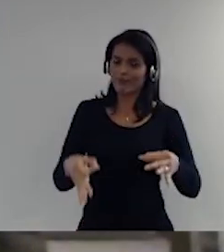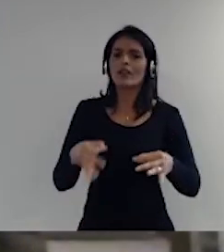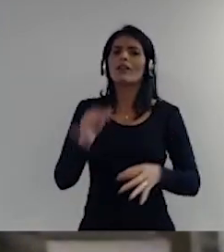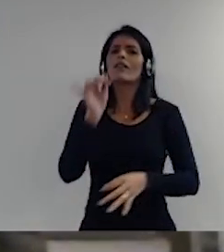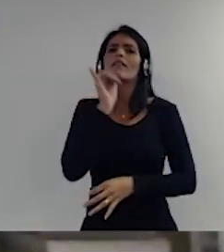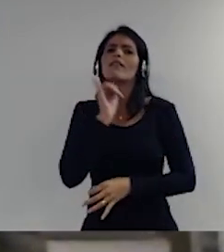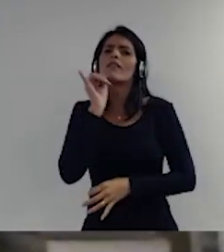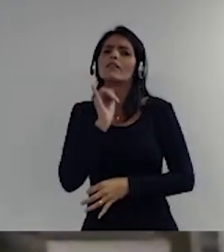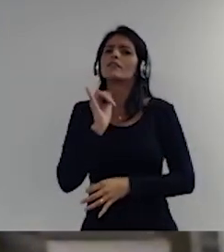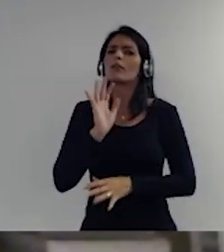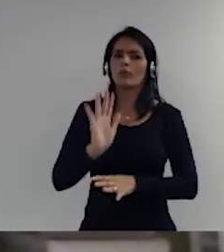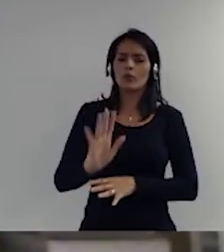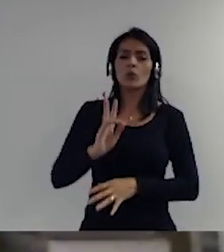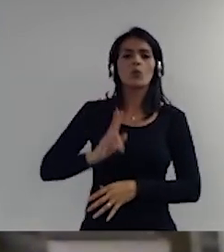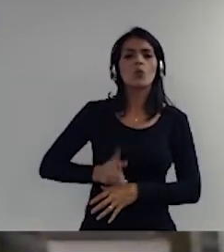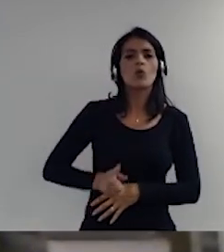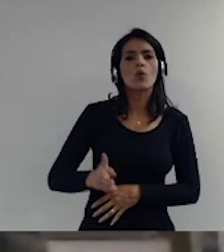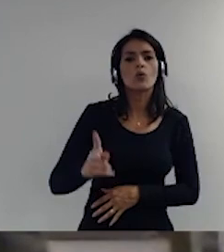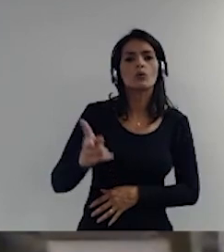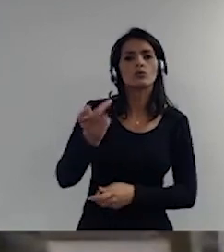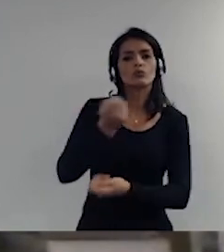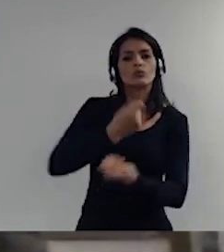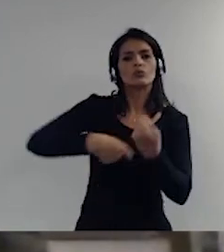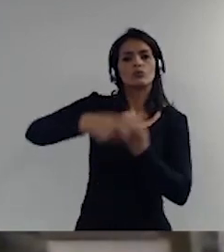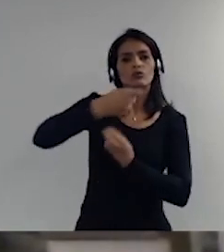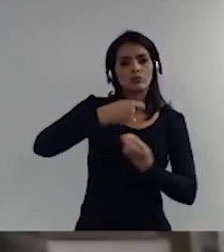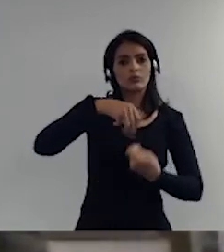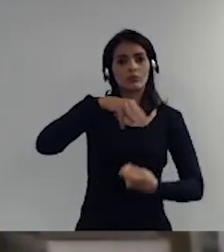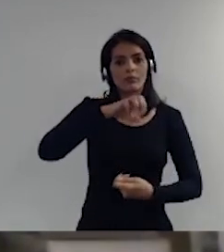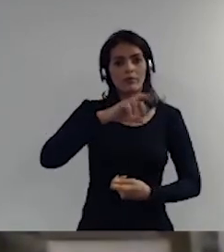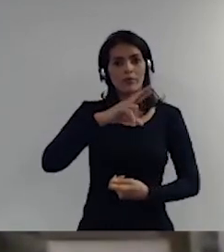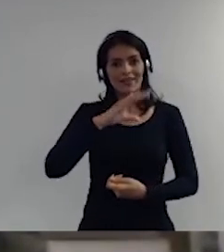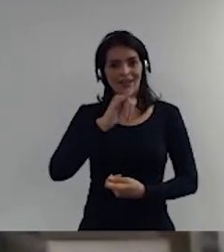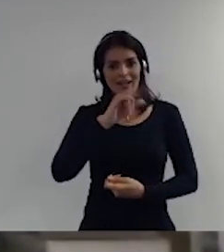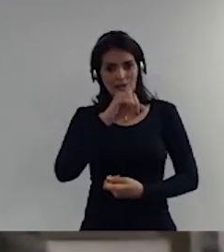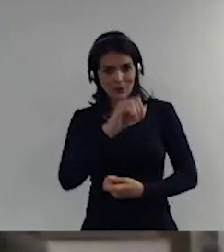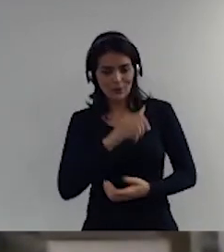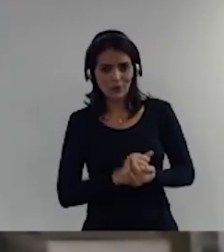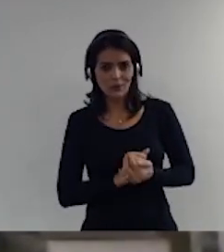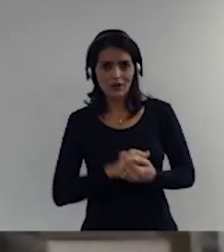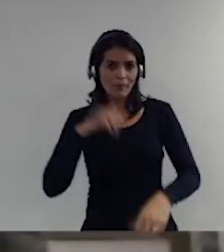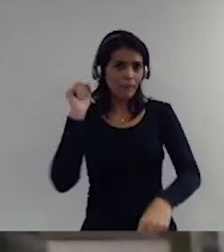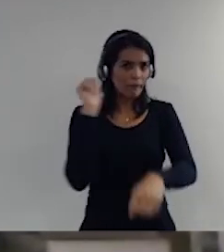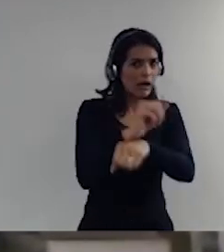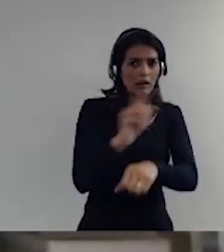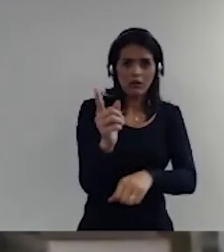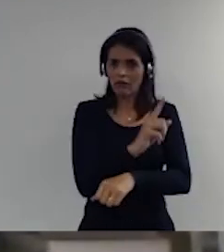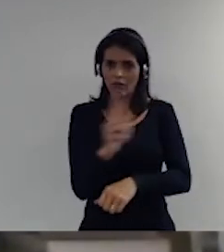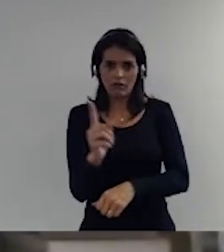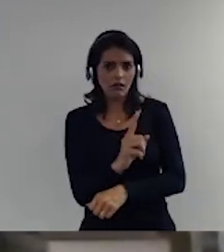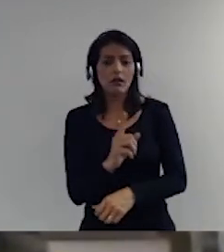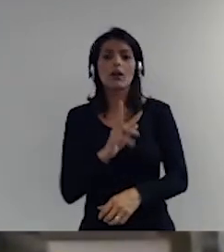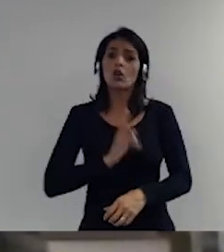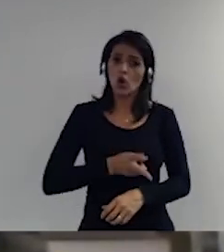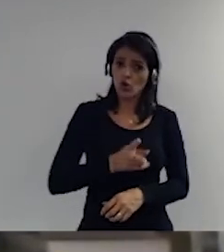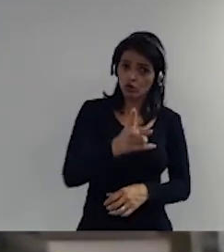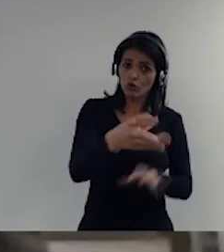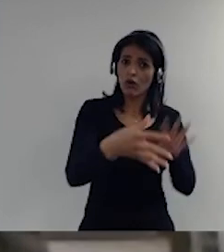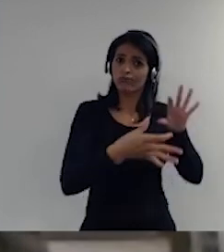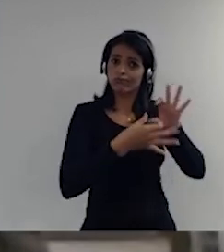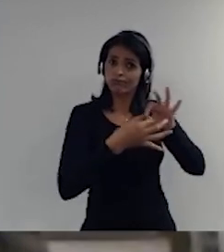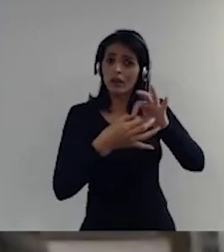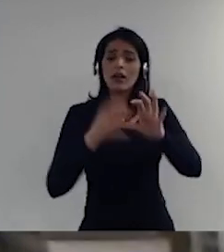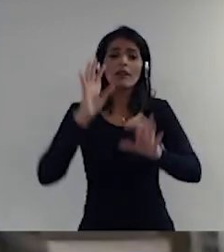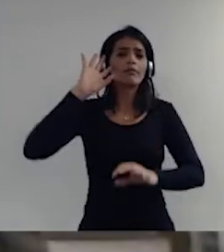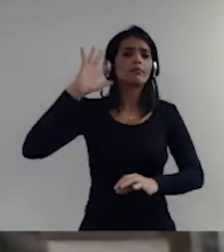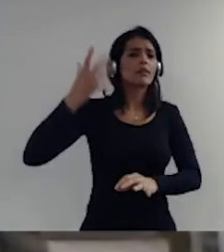dar continuidade aos negócios no mercado, de não interromper as transações correntes, foi uma